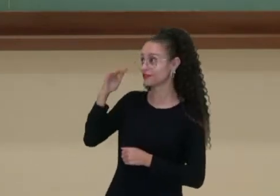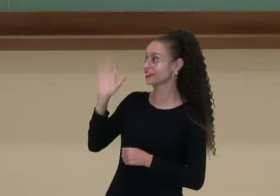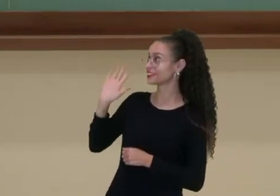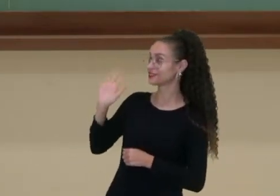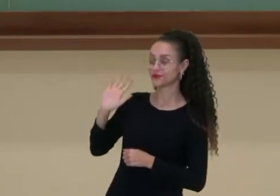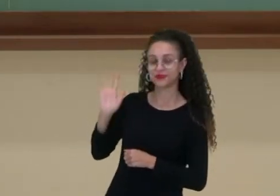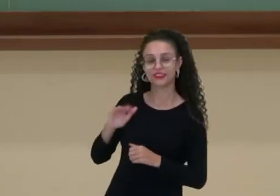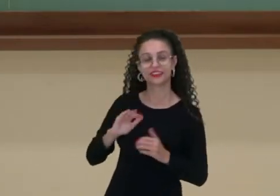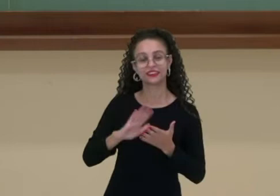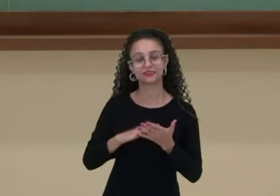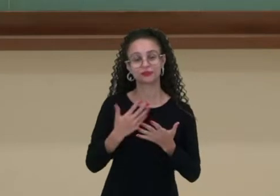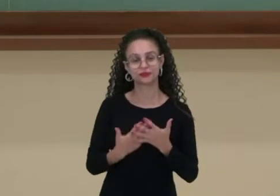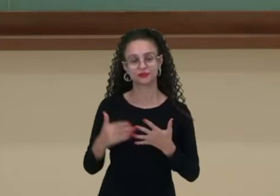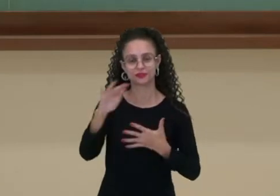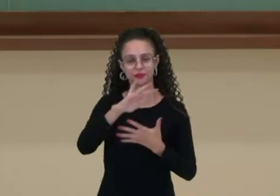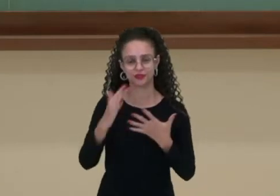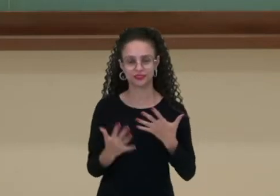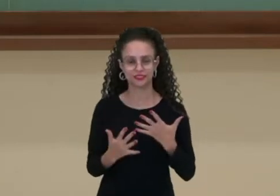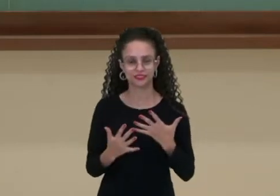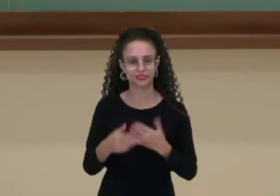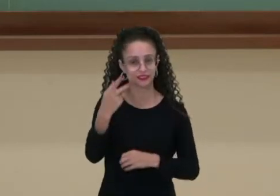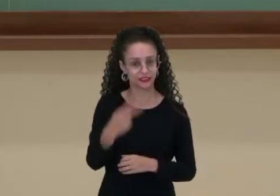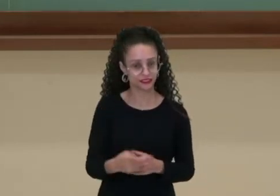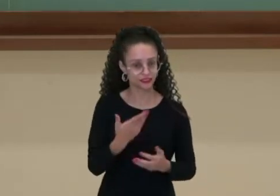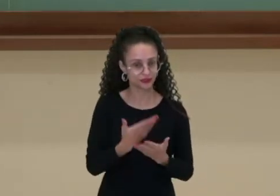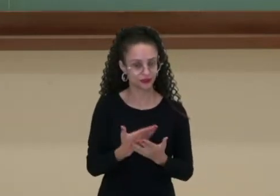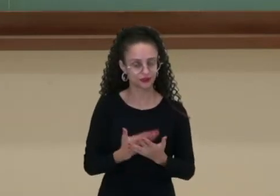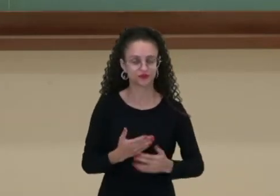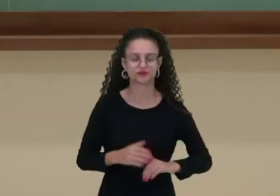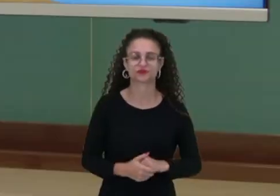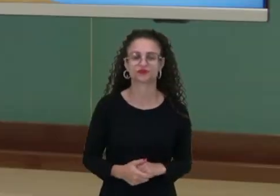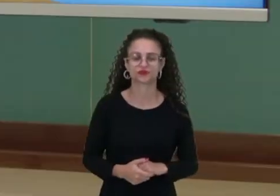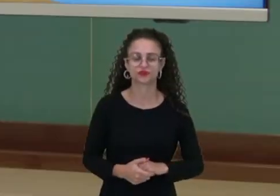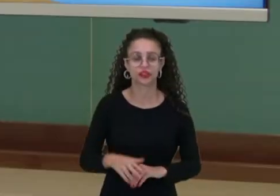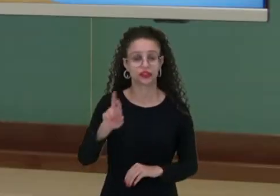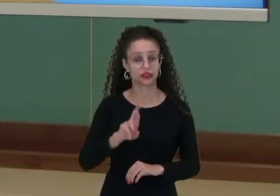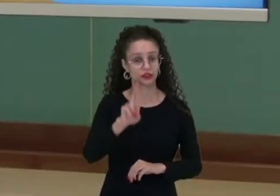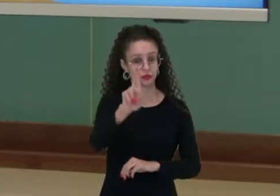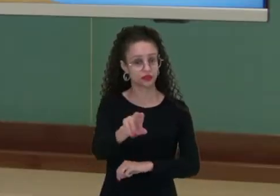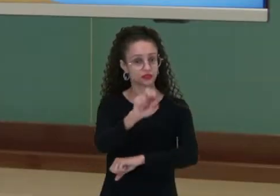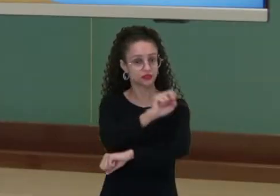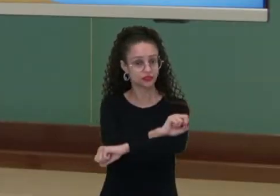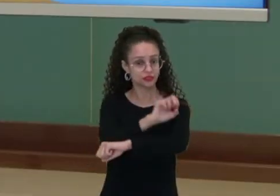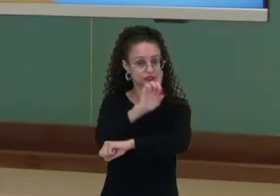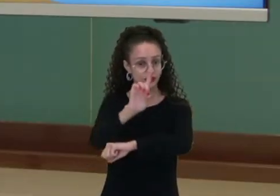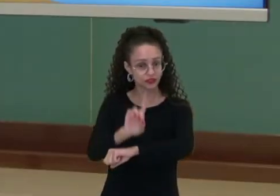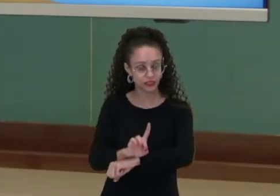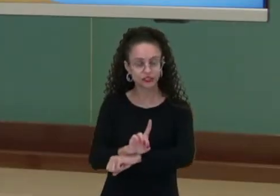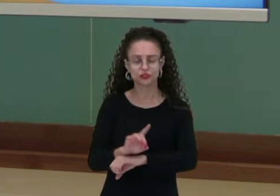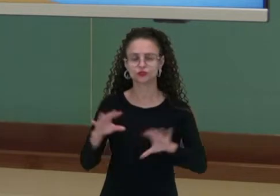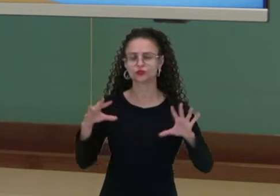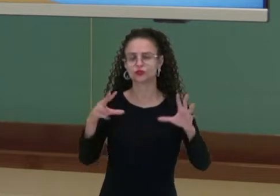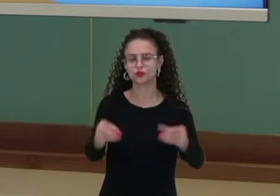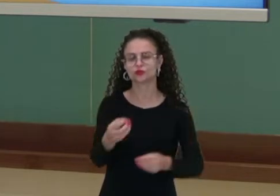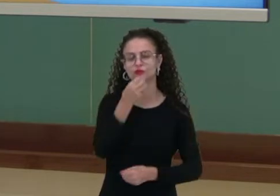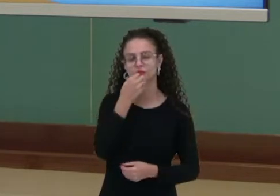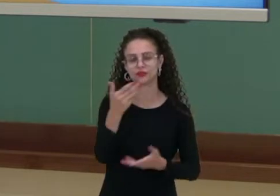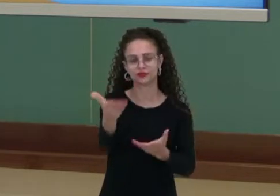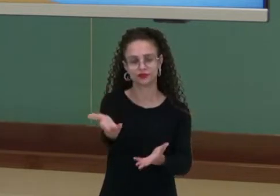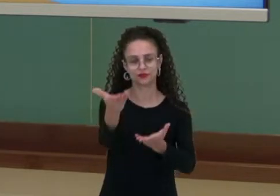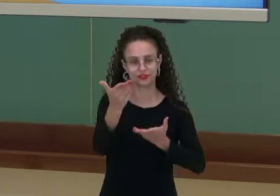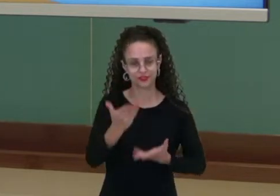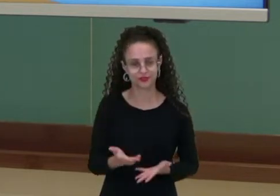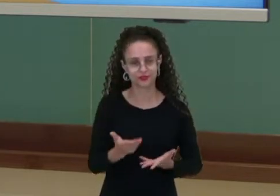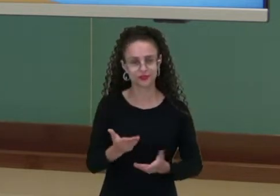Viviana, fazendo a interpretação de Libras desta aula. Em nome da Secretaria da Educação do Estado do Paraná, sejam todos